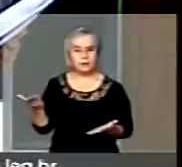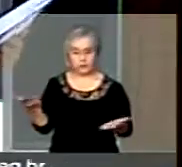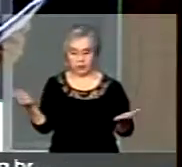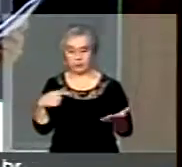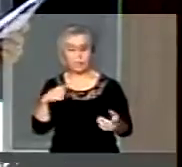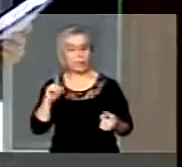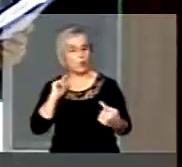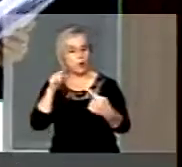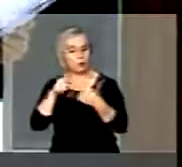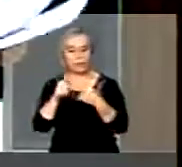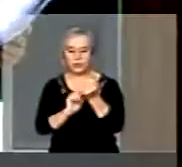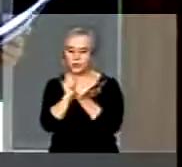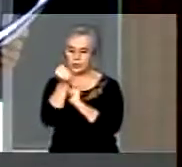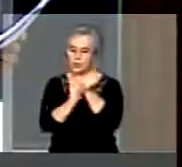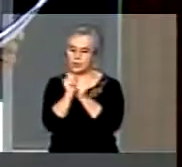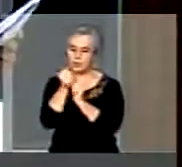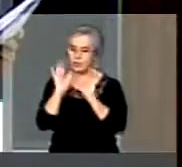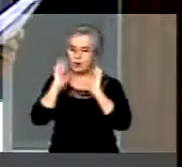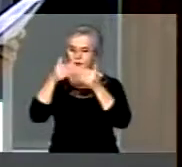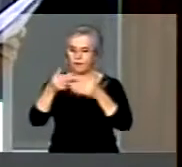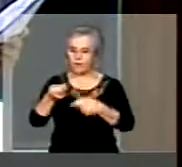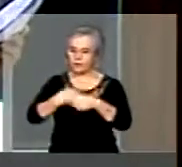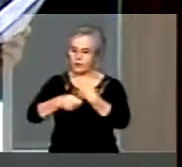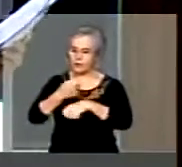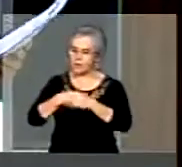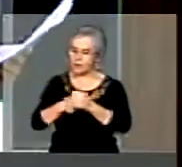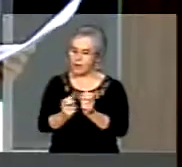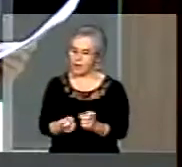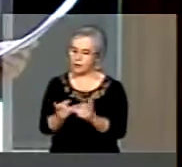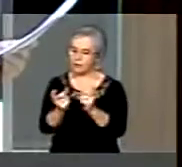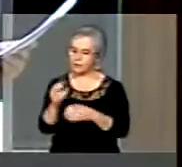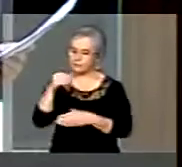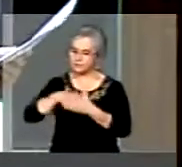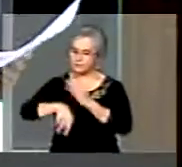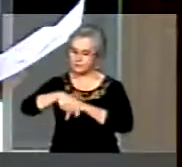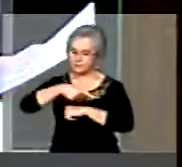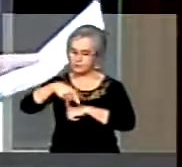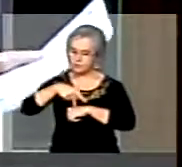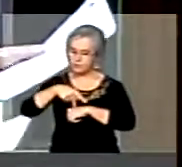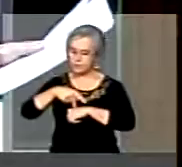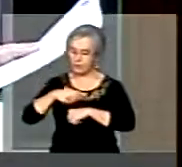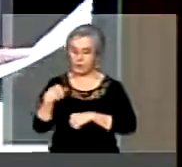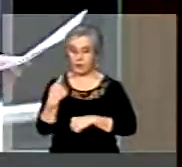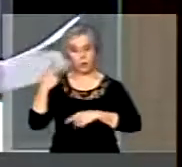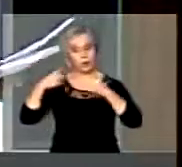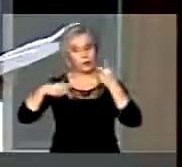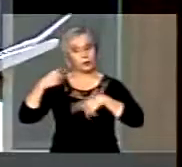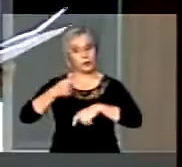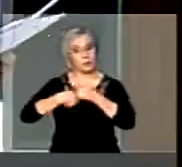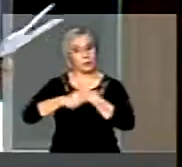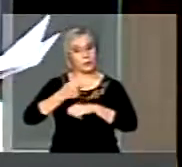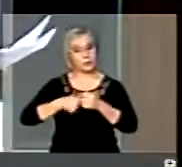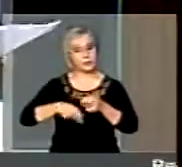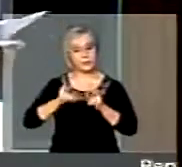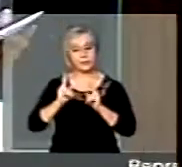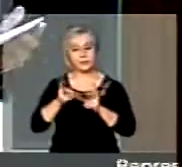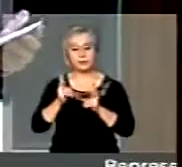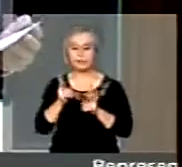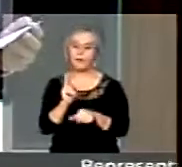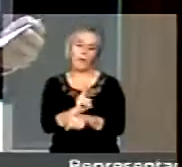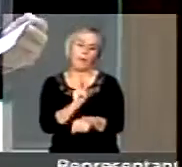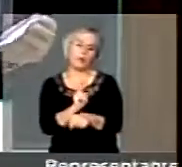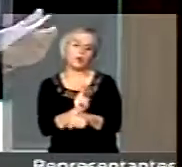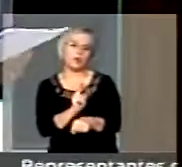estimular a industrialização voltada para as vendas no mercado interno, nossa política comercial sempre foi altamente